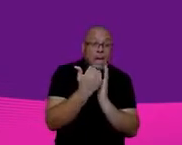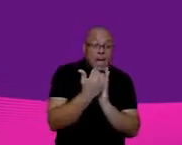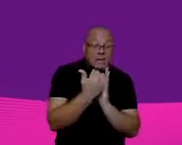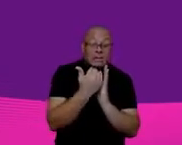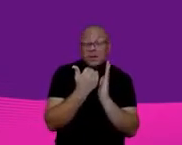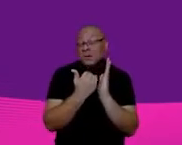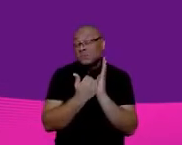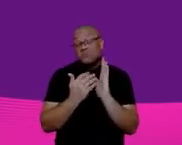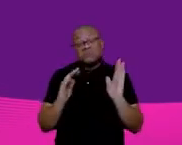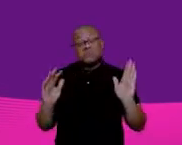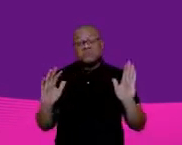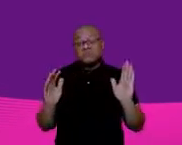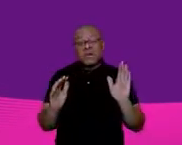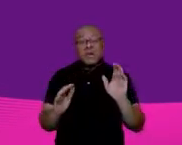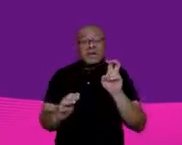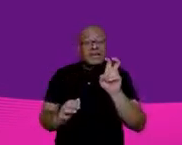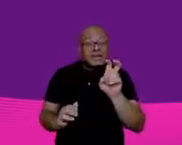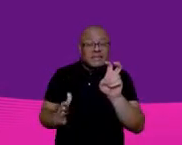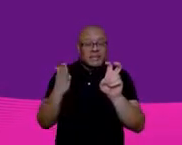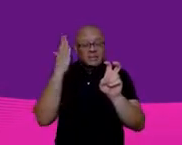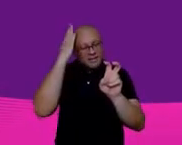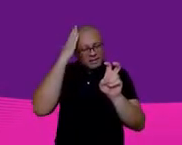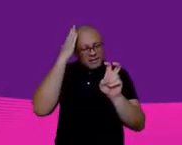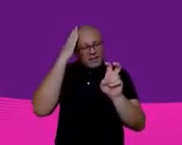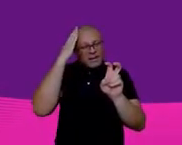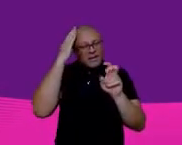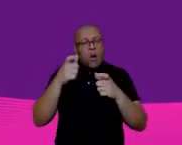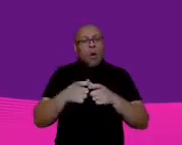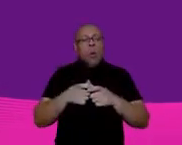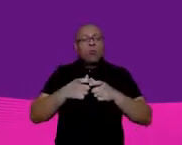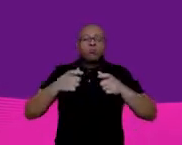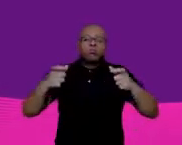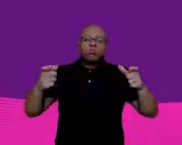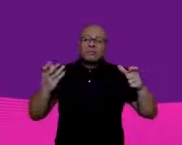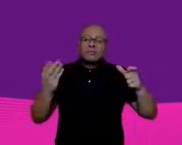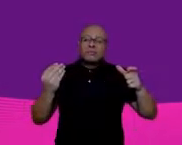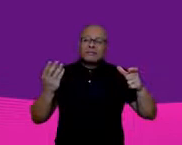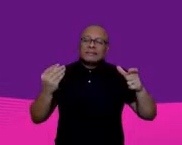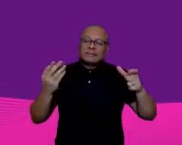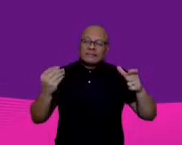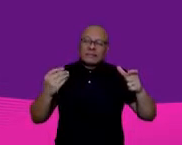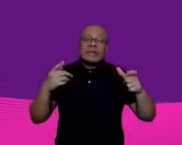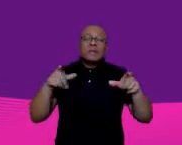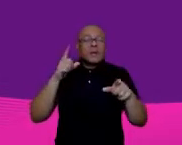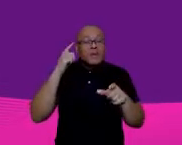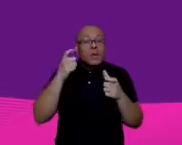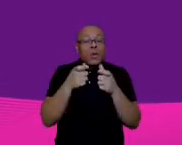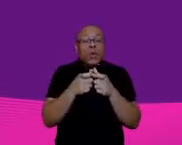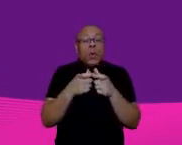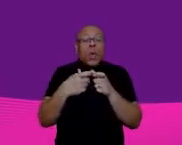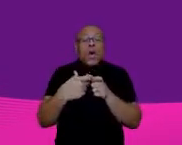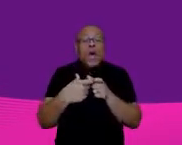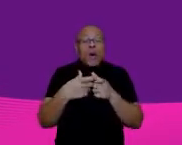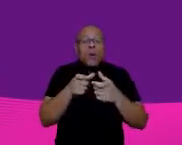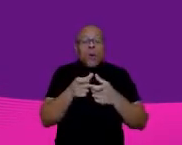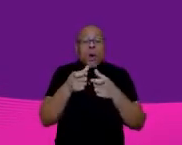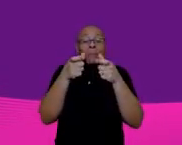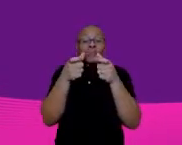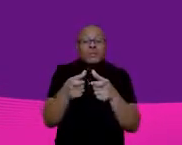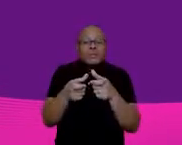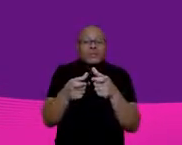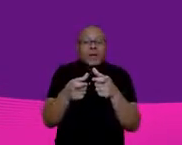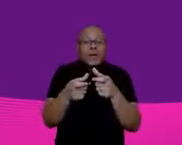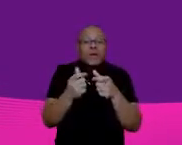de 5, já sabemos que ele vai ser grande demais. Sabemos qual é a rotação, qual é a posição anterior, posterior,